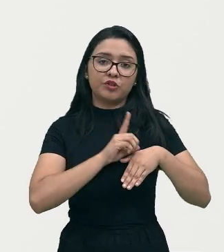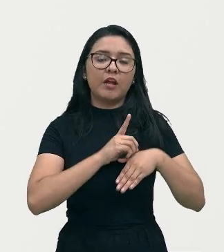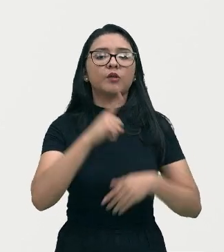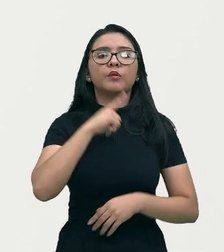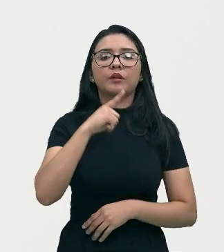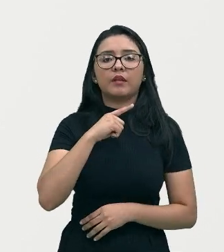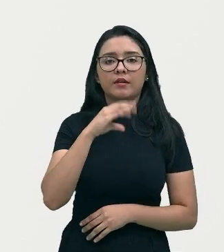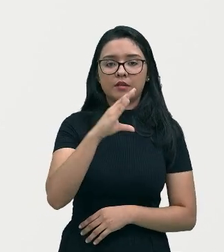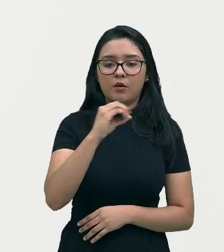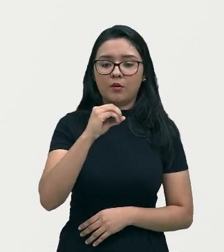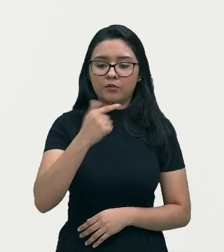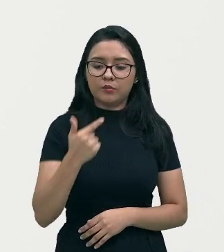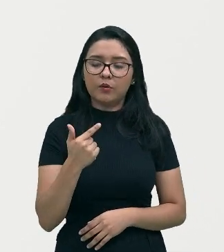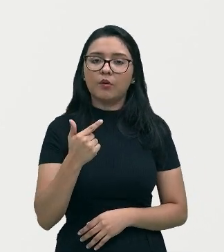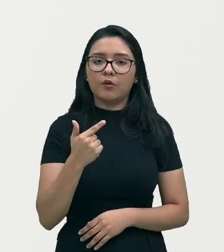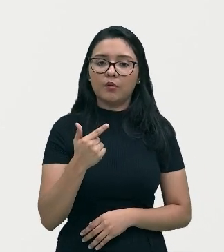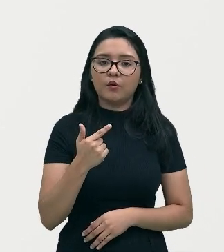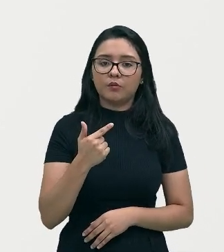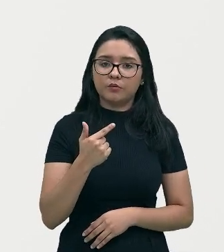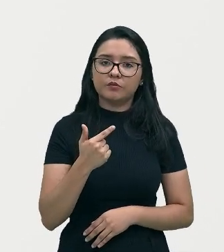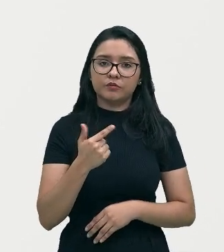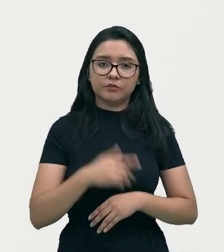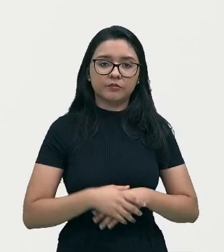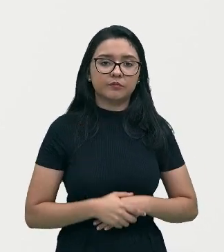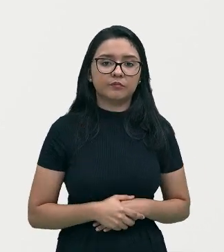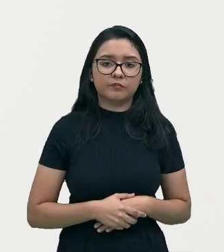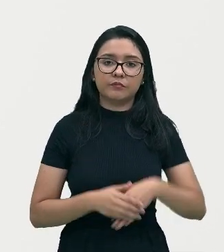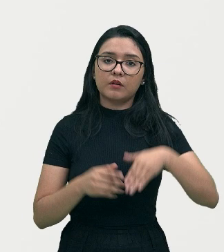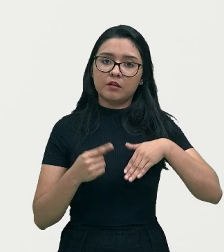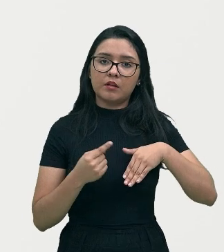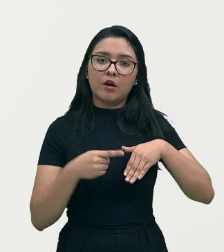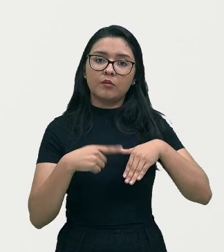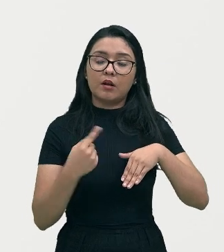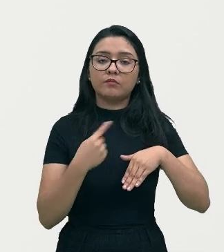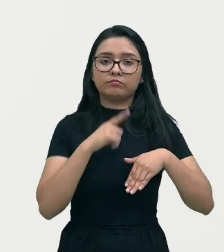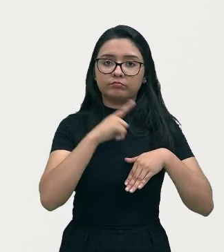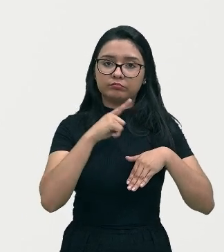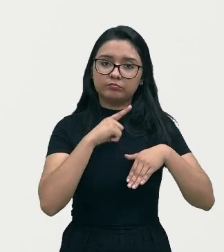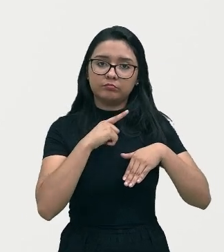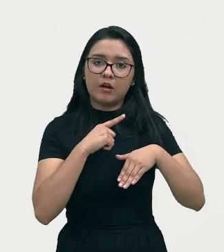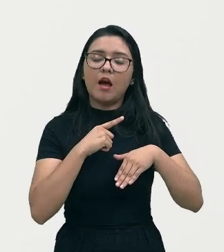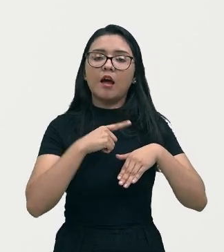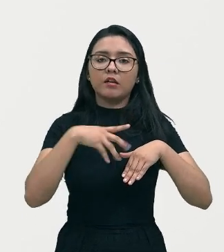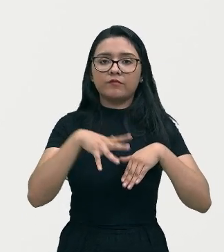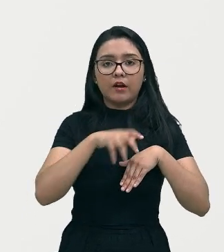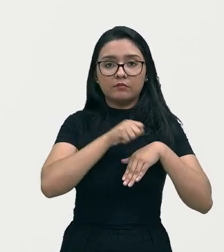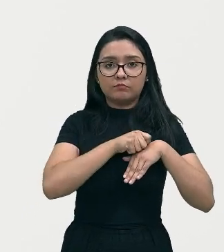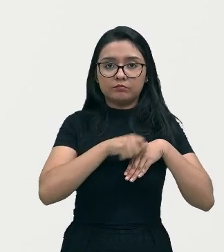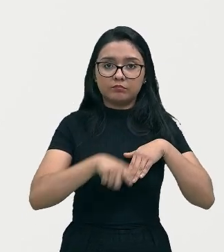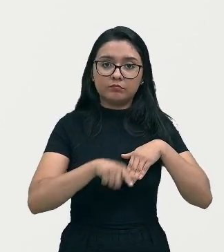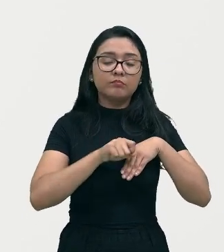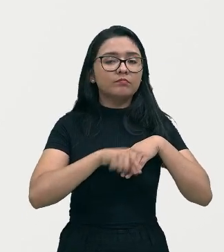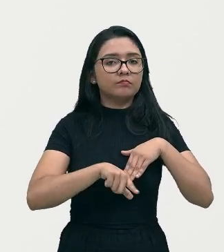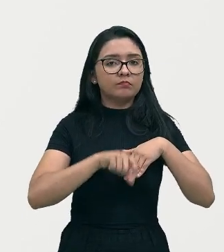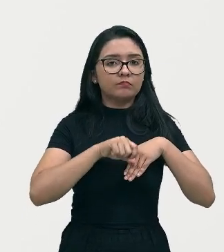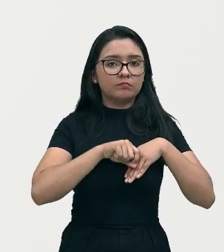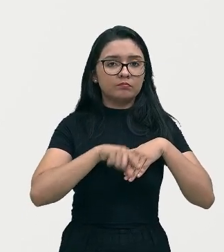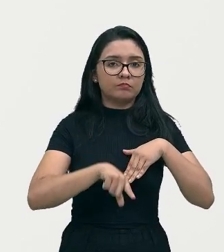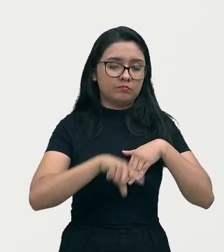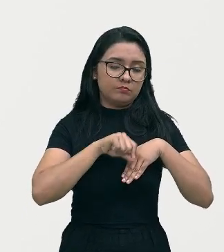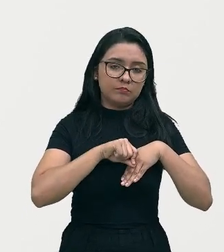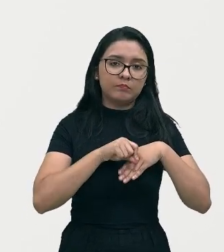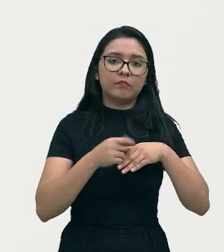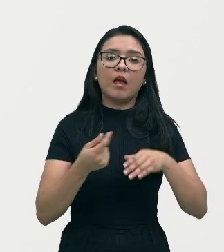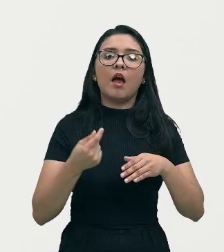É o que vai acontecer, entra pelo átrio direito, passa pelo ventrículo direito, vai ser bombeado ali, chega até os